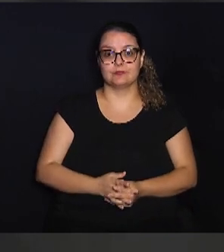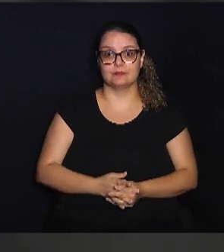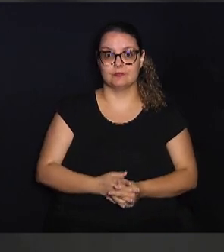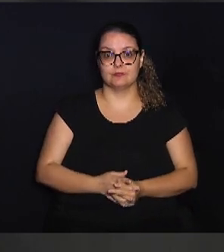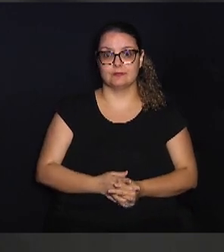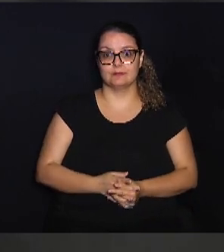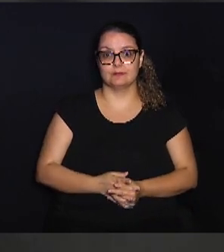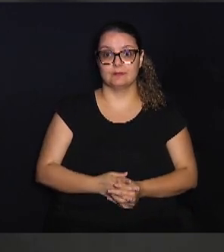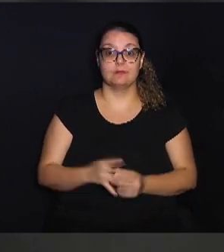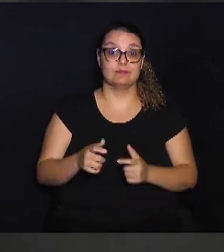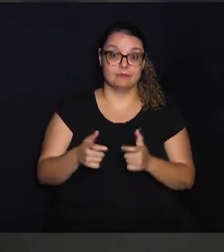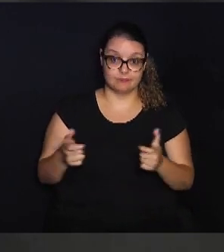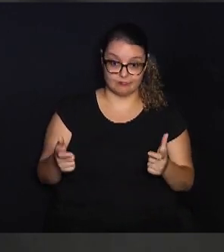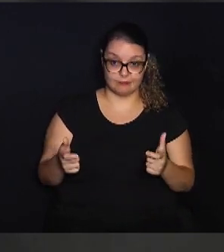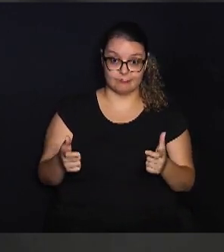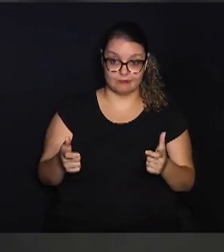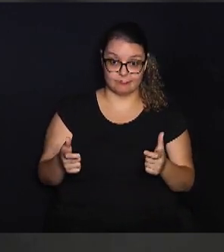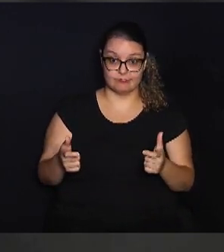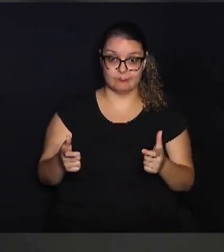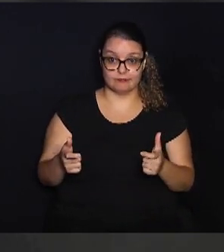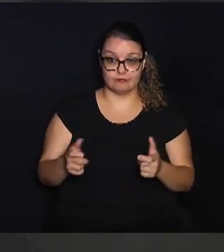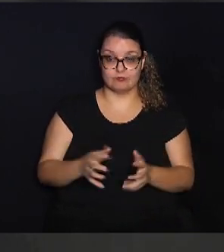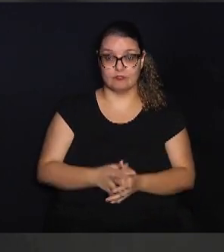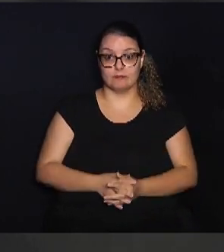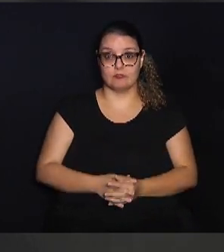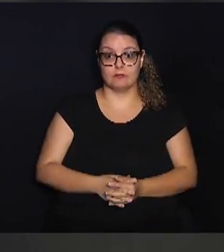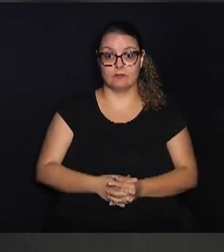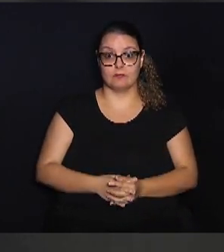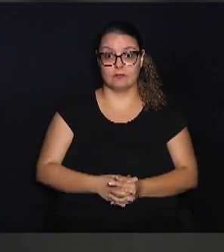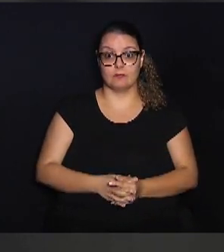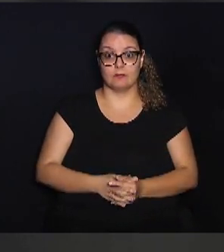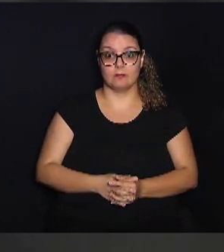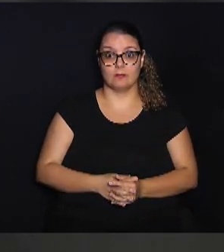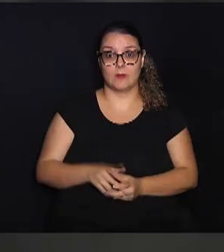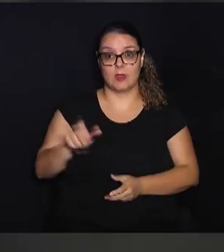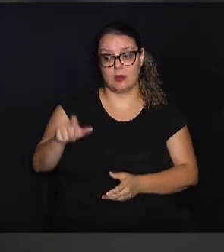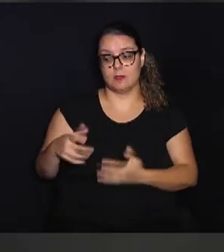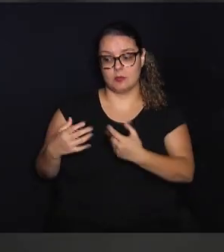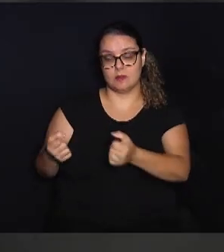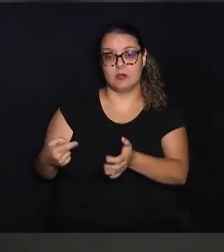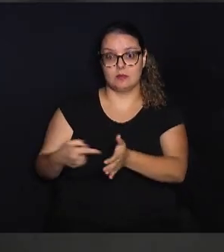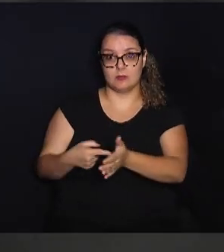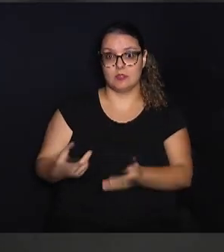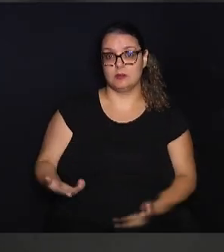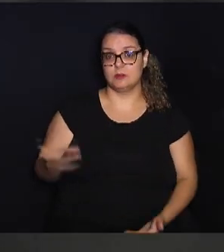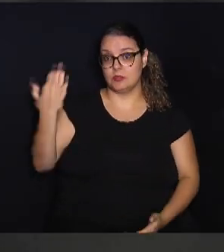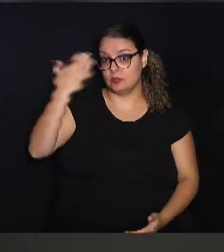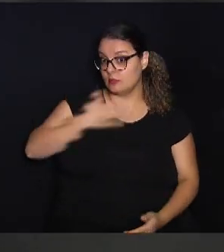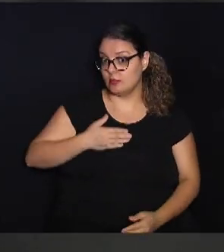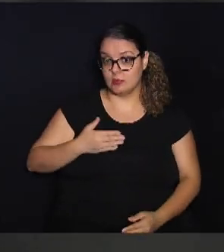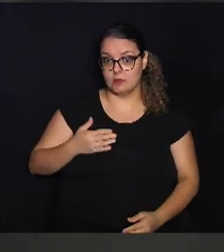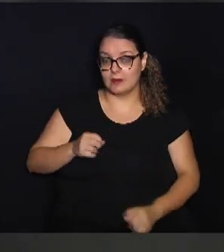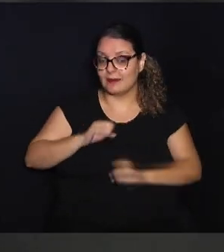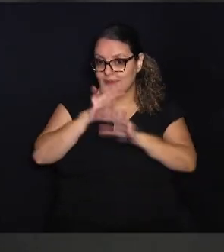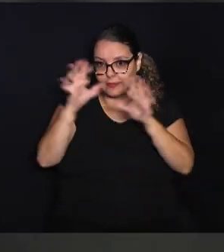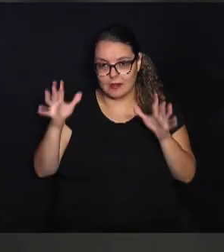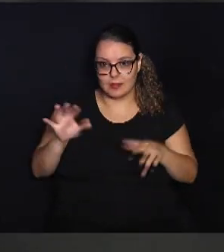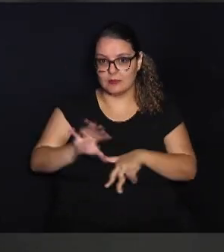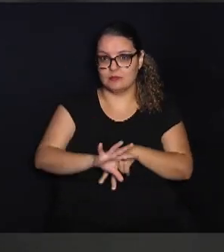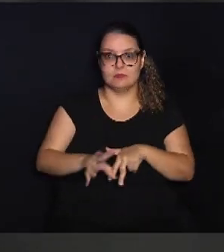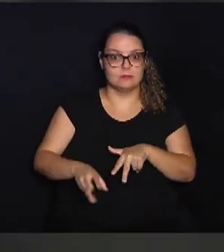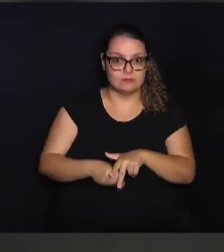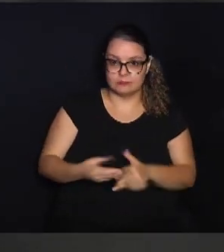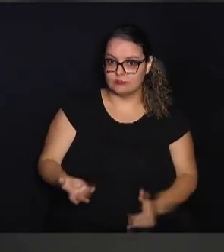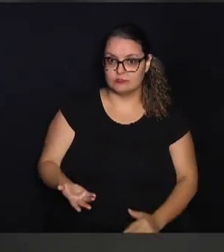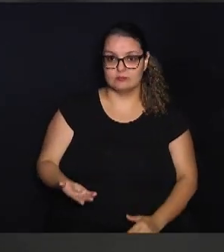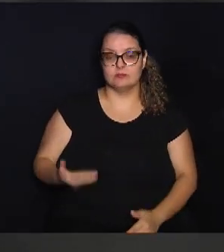a maioria aqui livrou o denunciado aí, que tinha provas robustas de corrupção, né? O caso